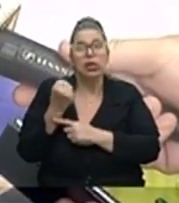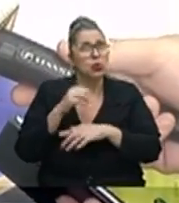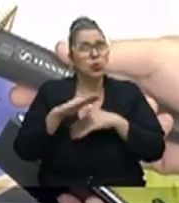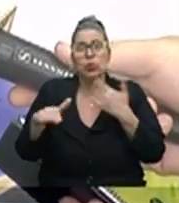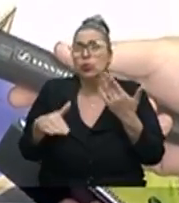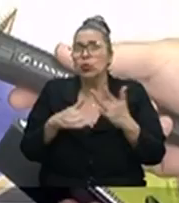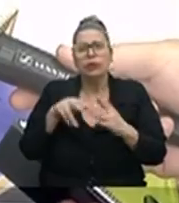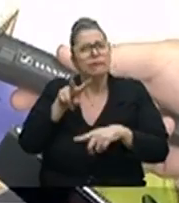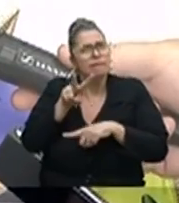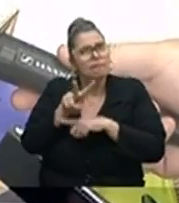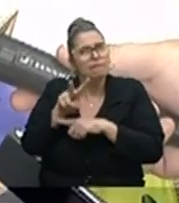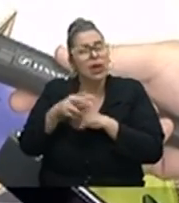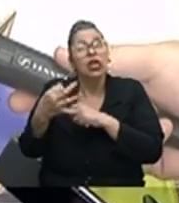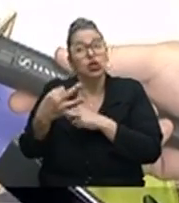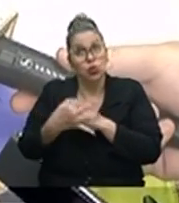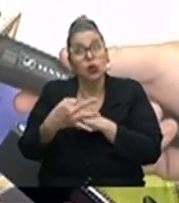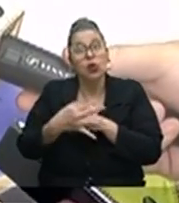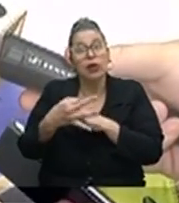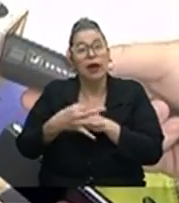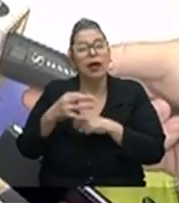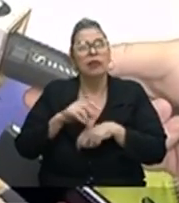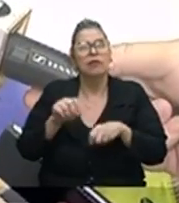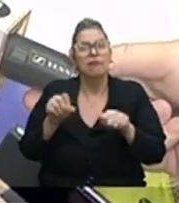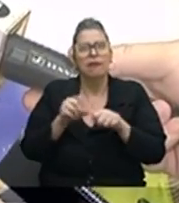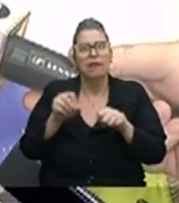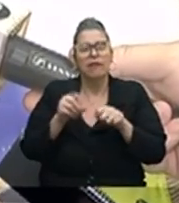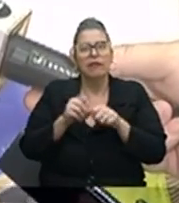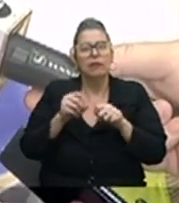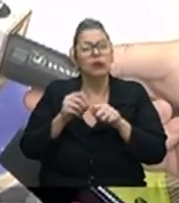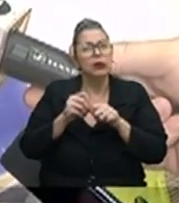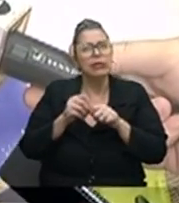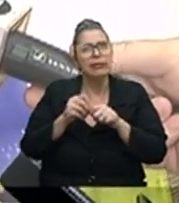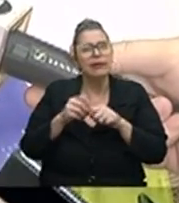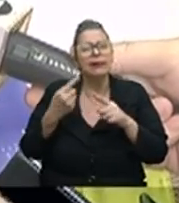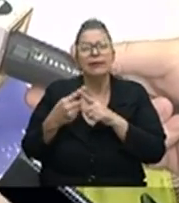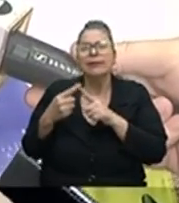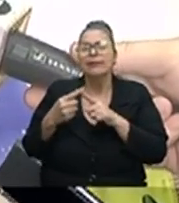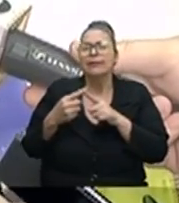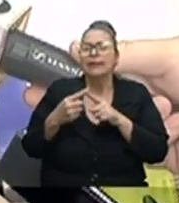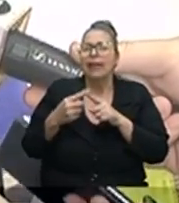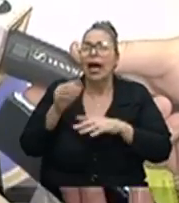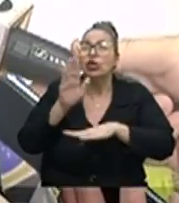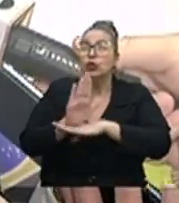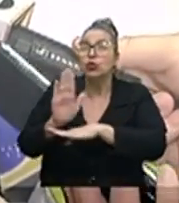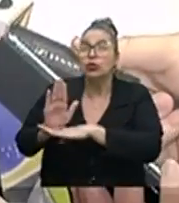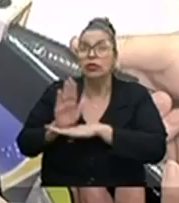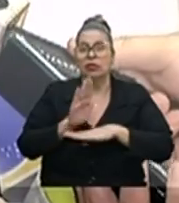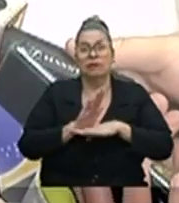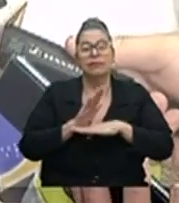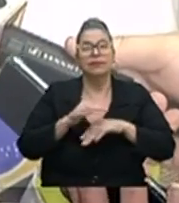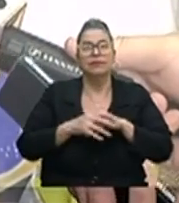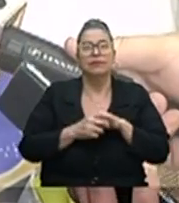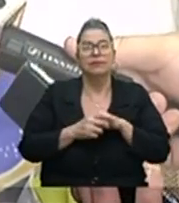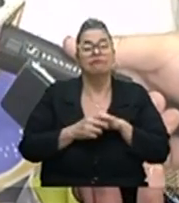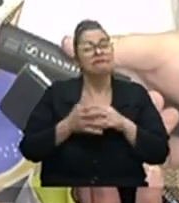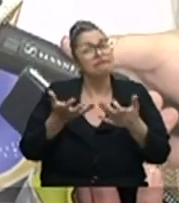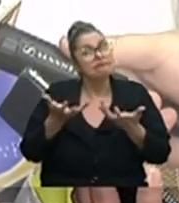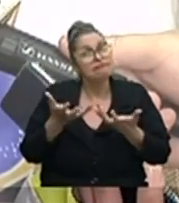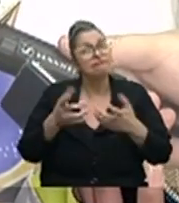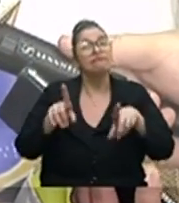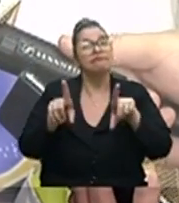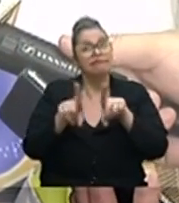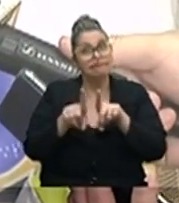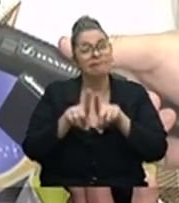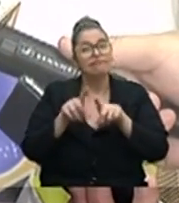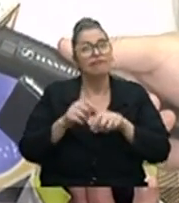possíveis. Os advogados também nos trouxeram muita luminosidade. E nós também queremos fazer